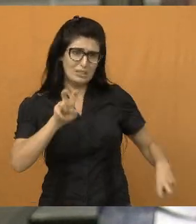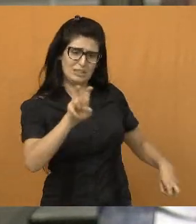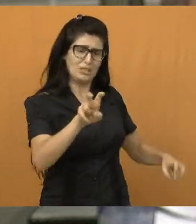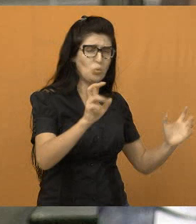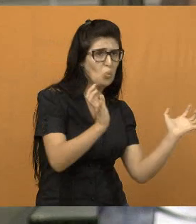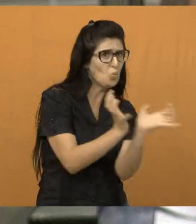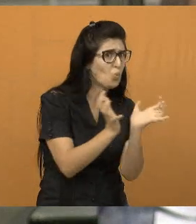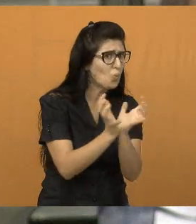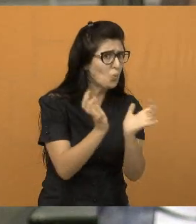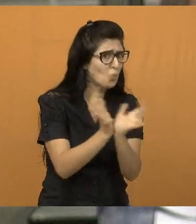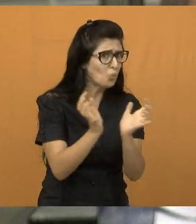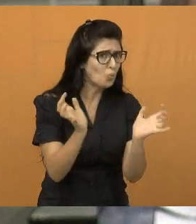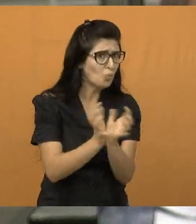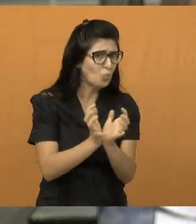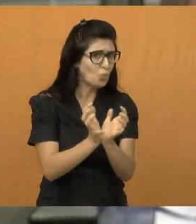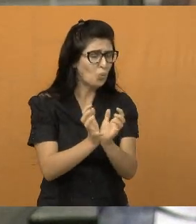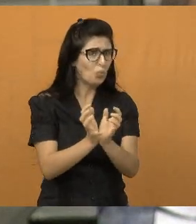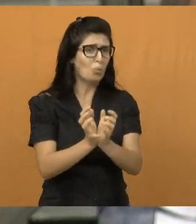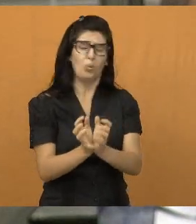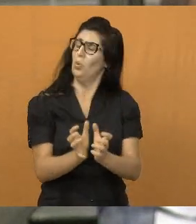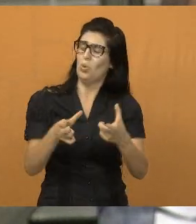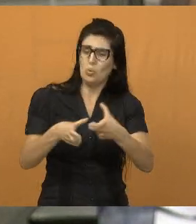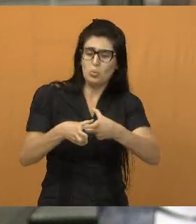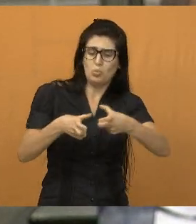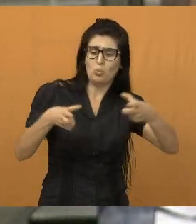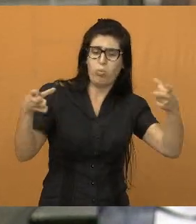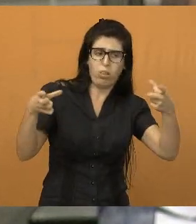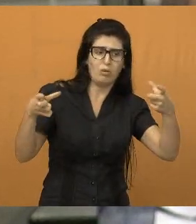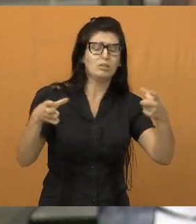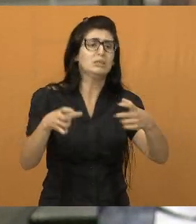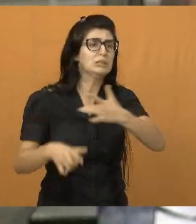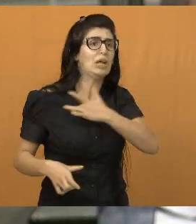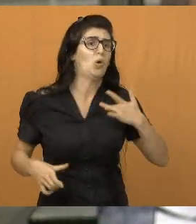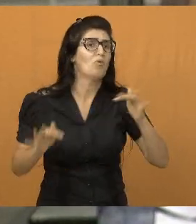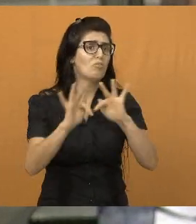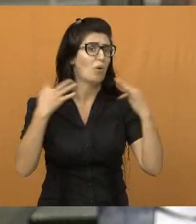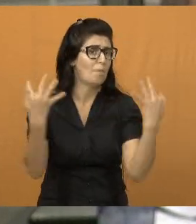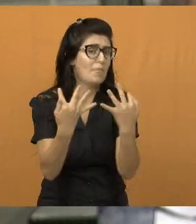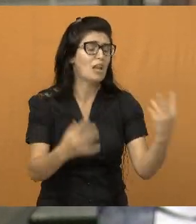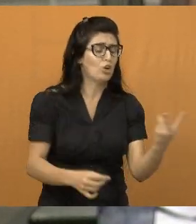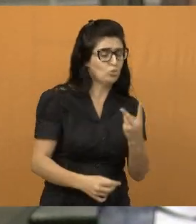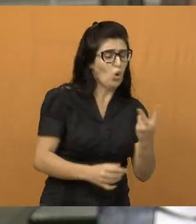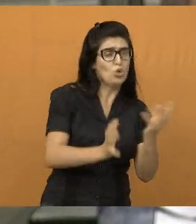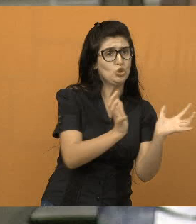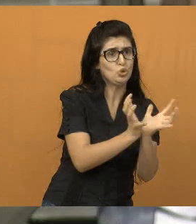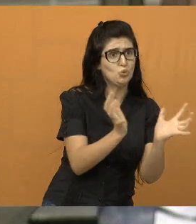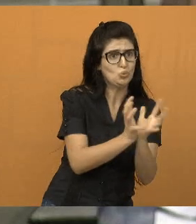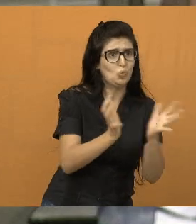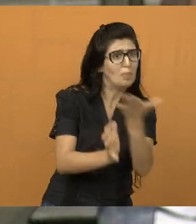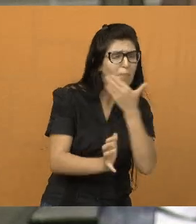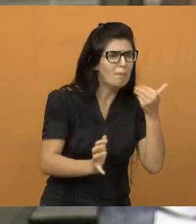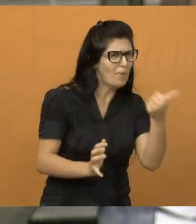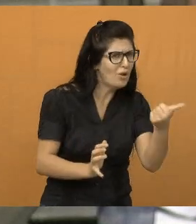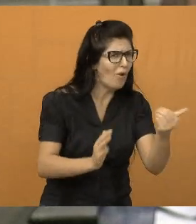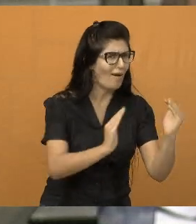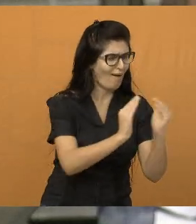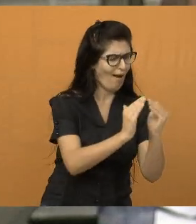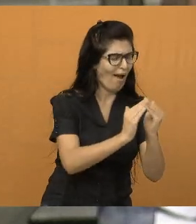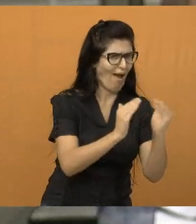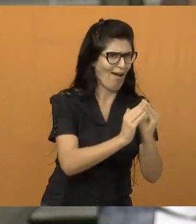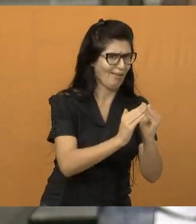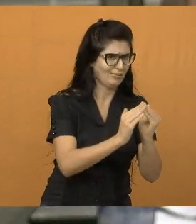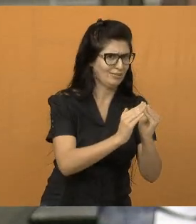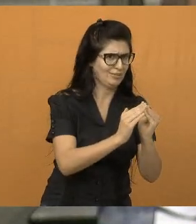equipes de NASF, que é o Núcleo Ampliado de Saúde da Família, 2 equipes de Melhor em Casa, que faz